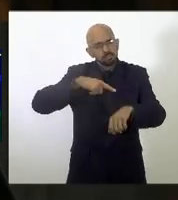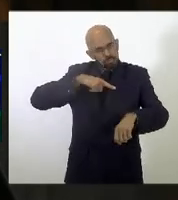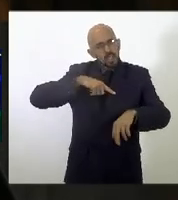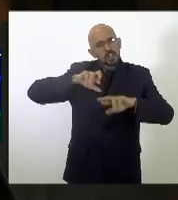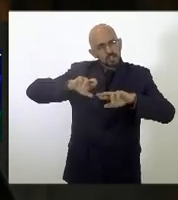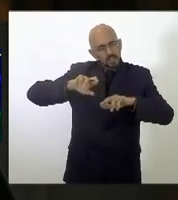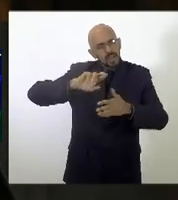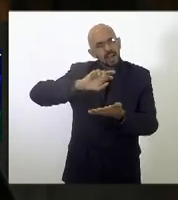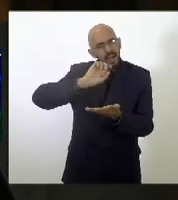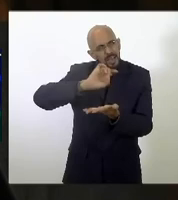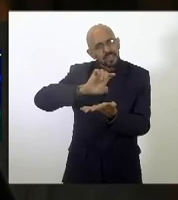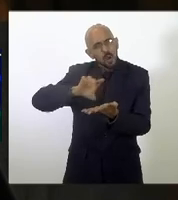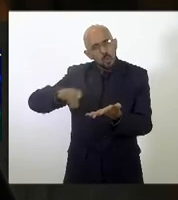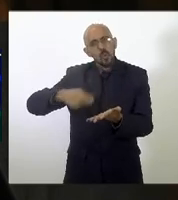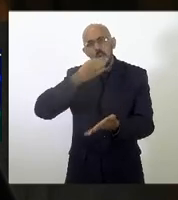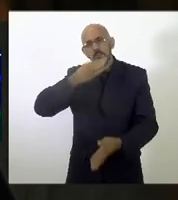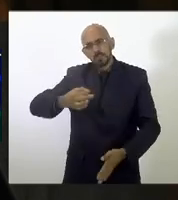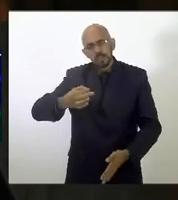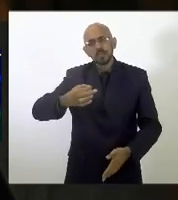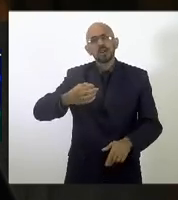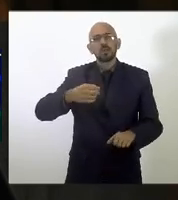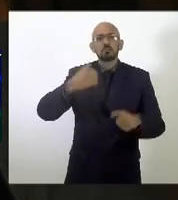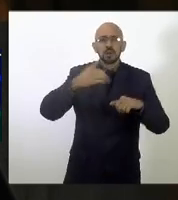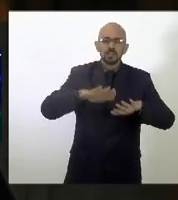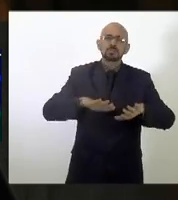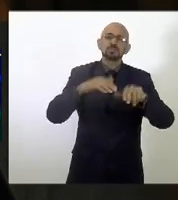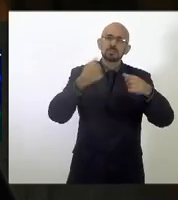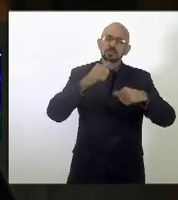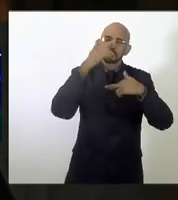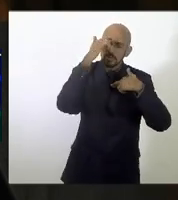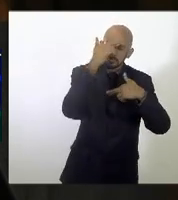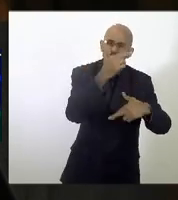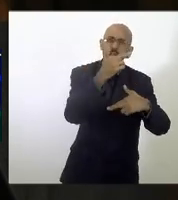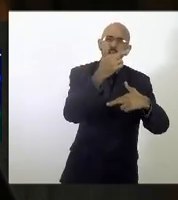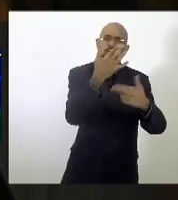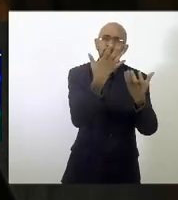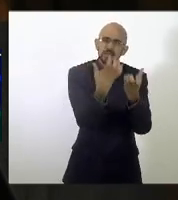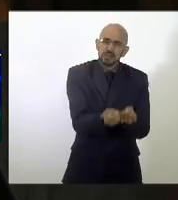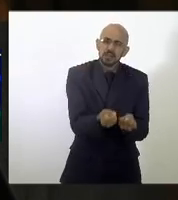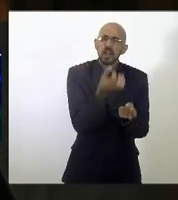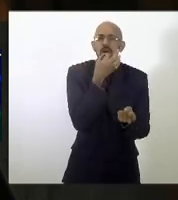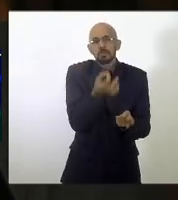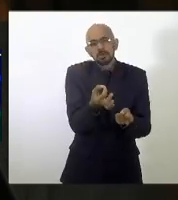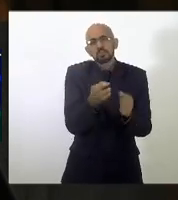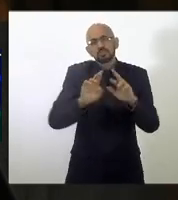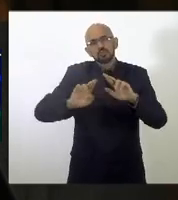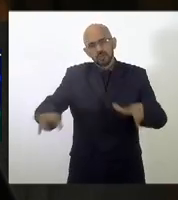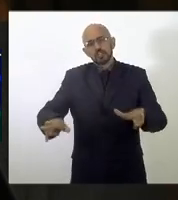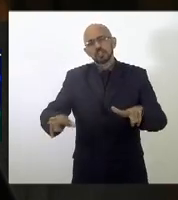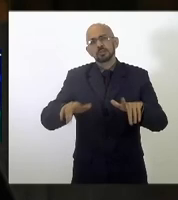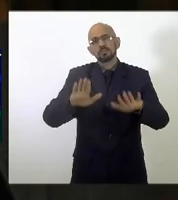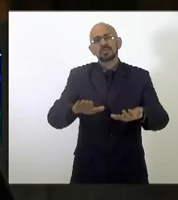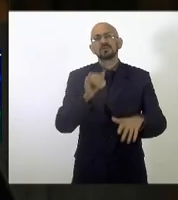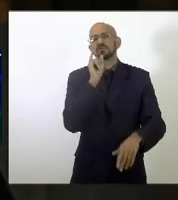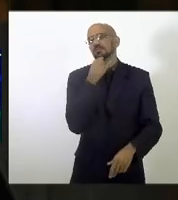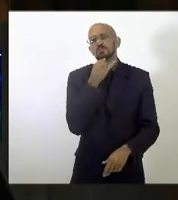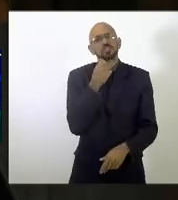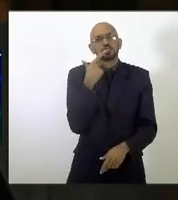que, sobretudo, que haja respeito e haja disposição para escutar o outro. E a gente, infelizmente, não está vendo